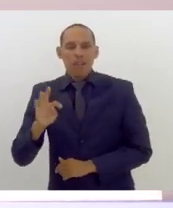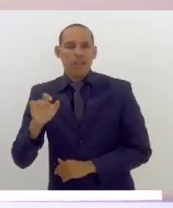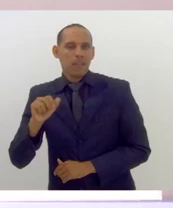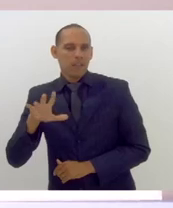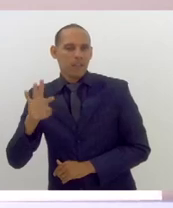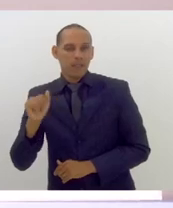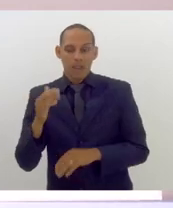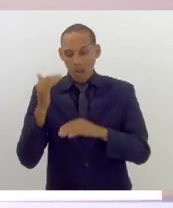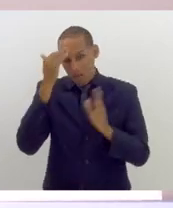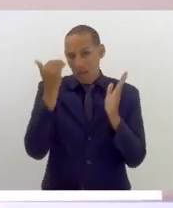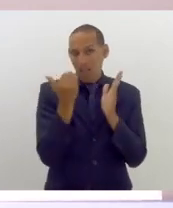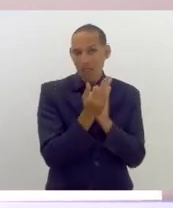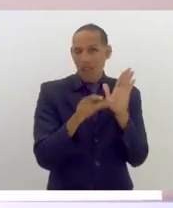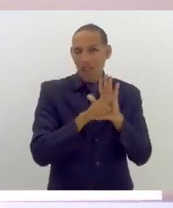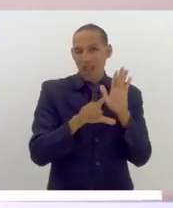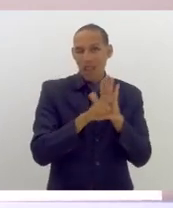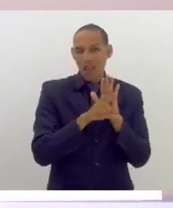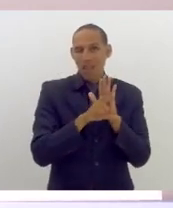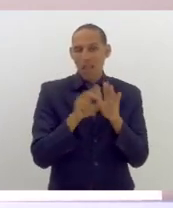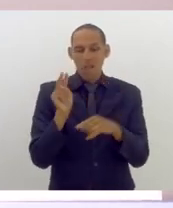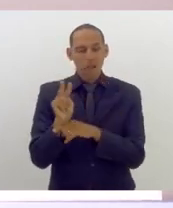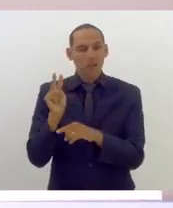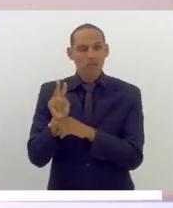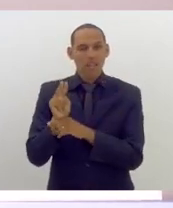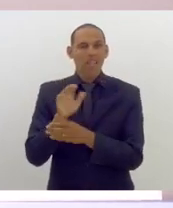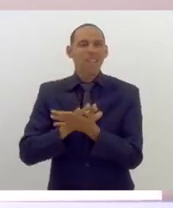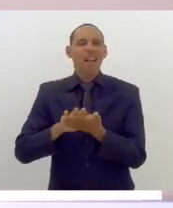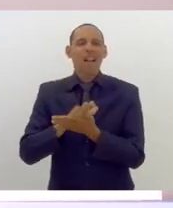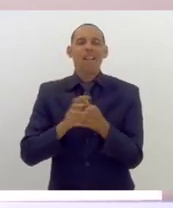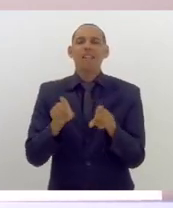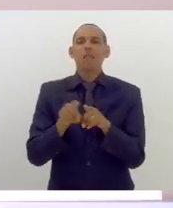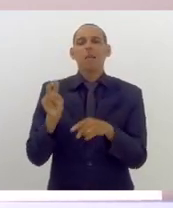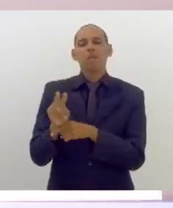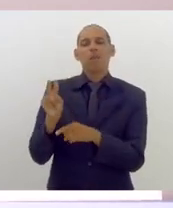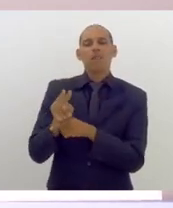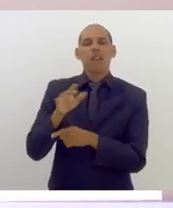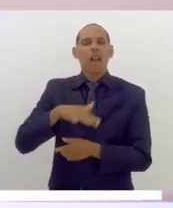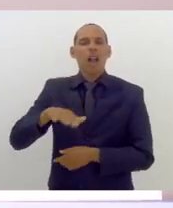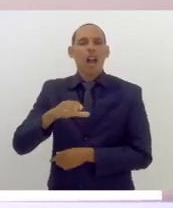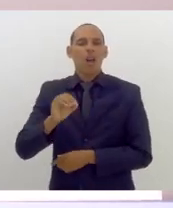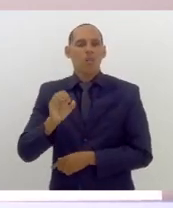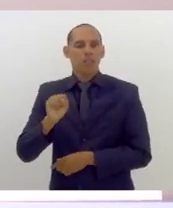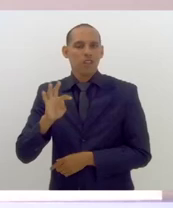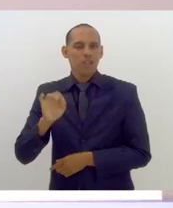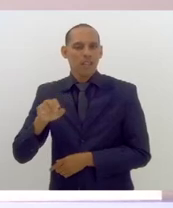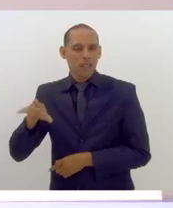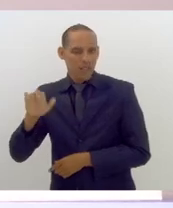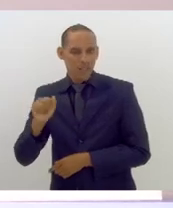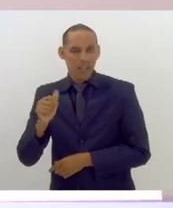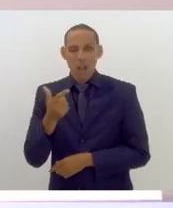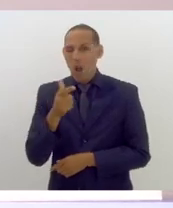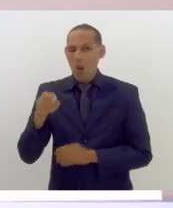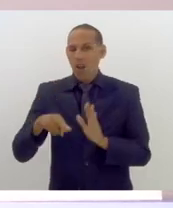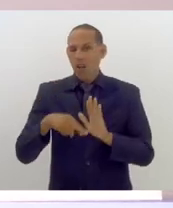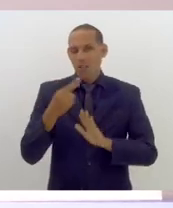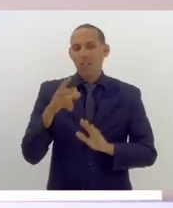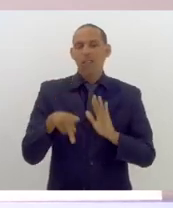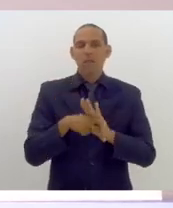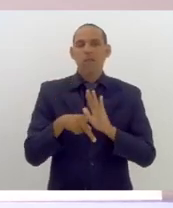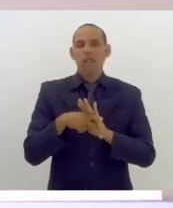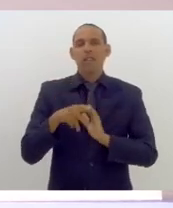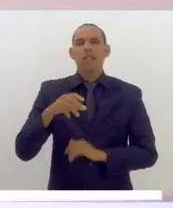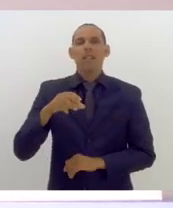proteção de Mata Atlântica que a lei de proteção de Zona Costeira e de várias outras resoluções do CONAMA